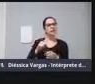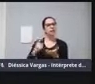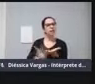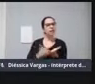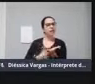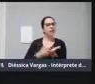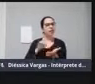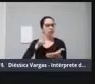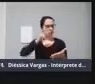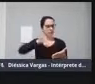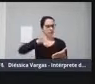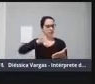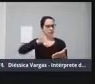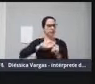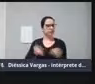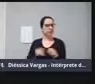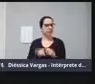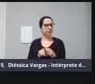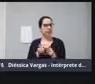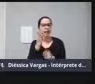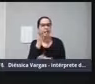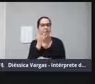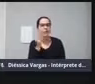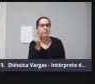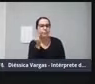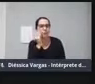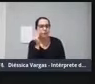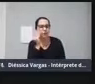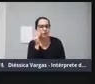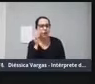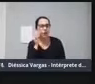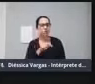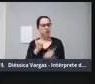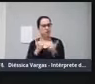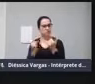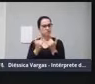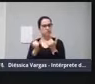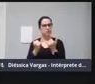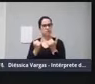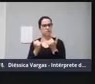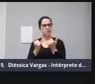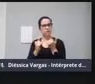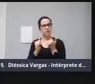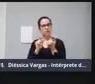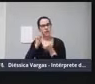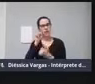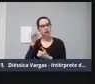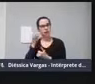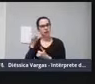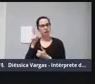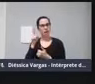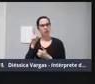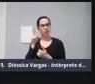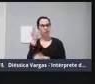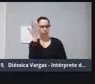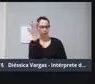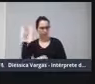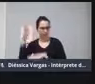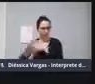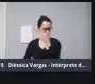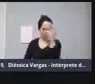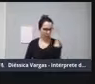jogado assim como as crianças experimentaram, né, essa atividade lá nesse bosque ali da universidade.